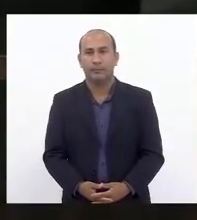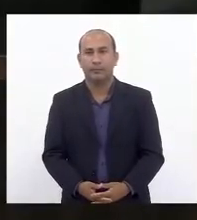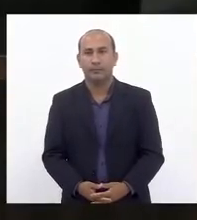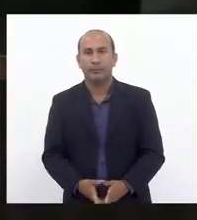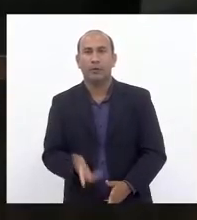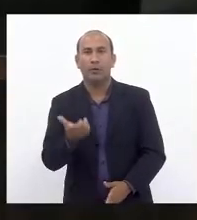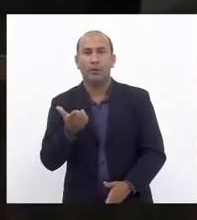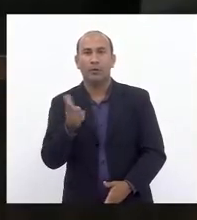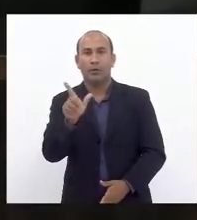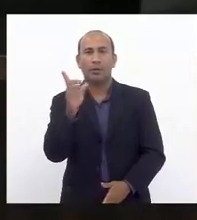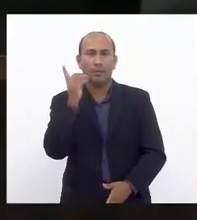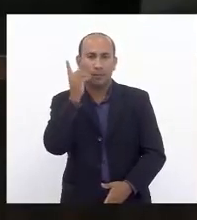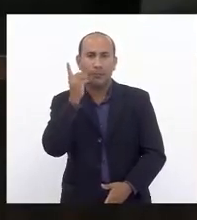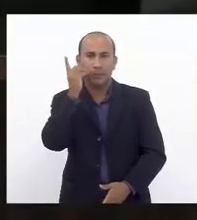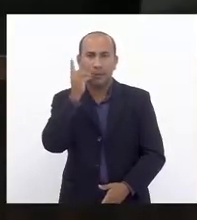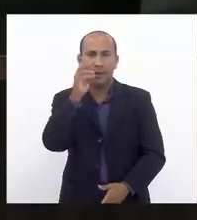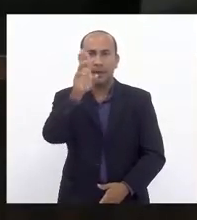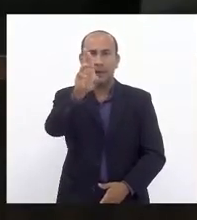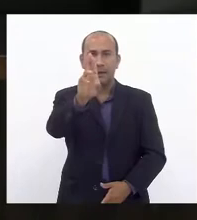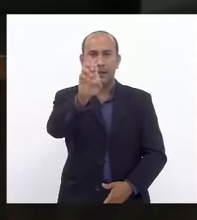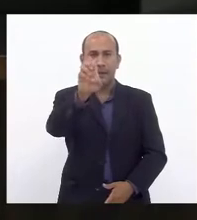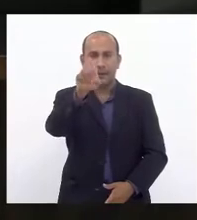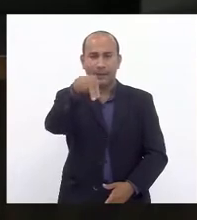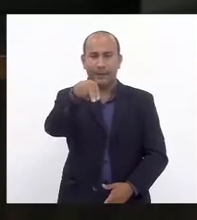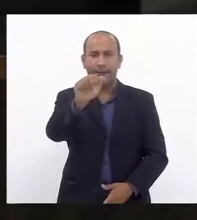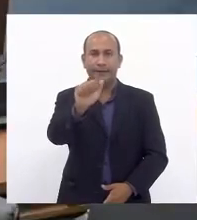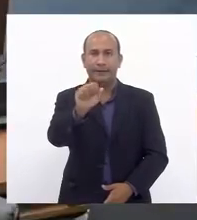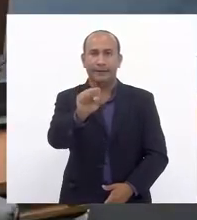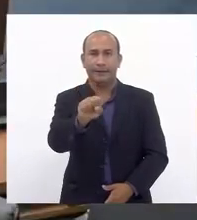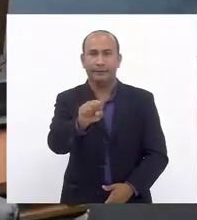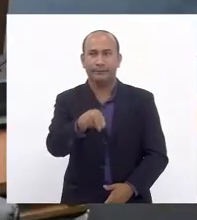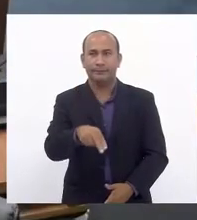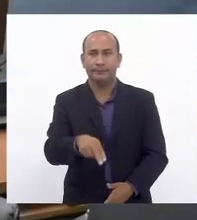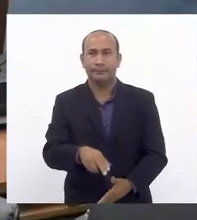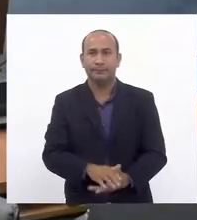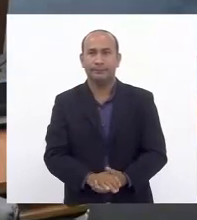Próximo orador, deputado Renan Ferreirinha.